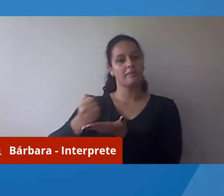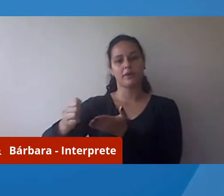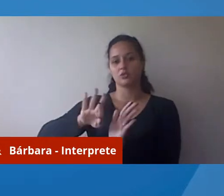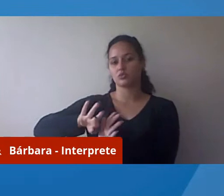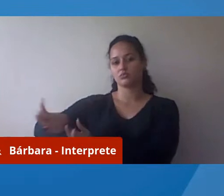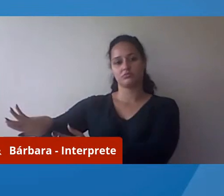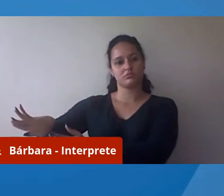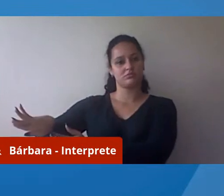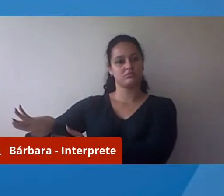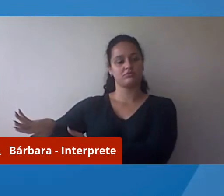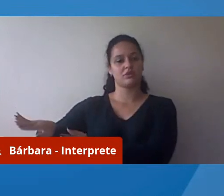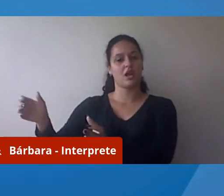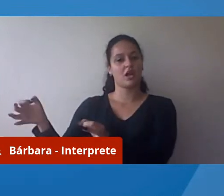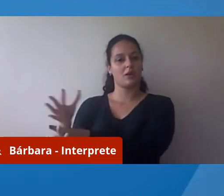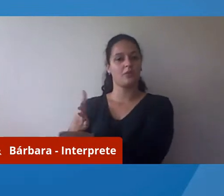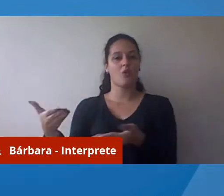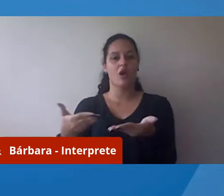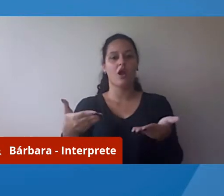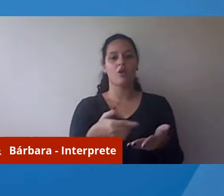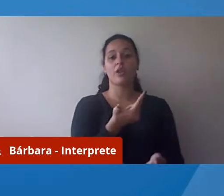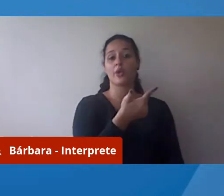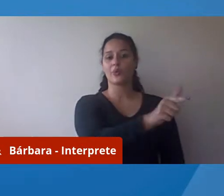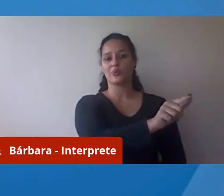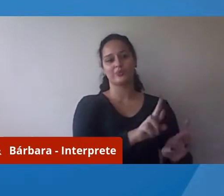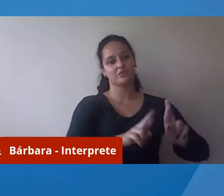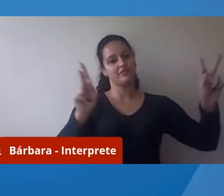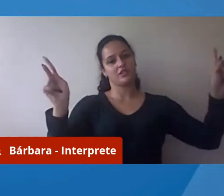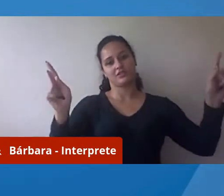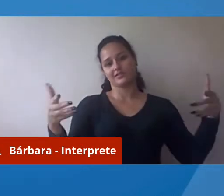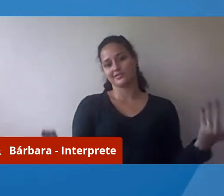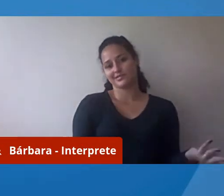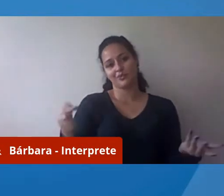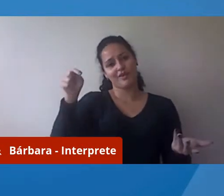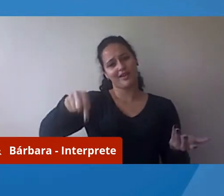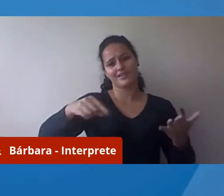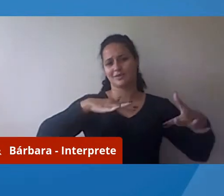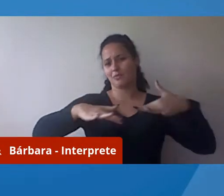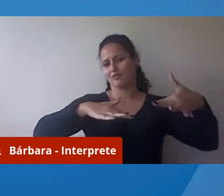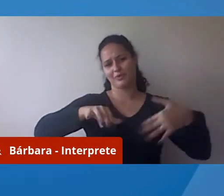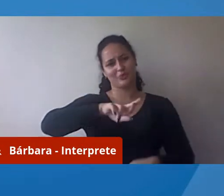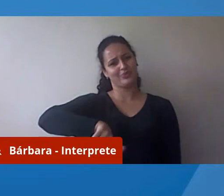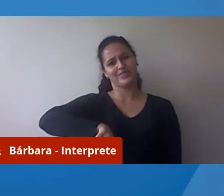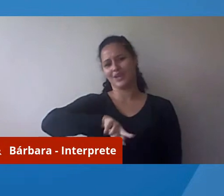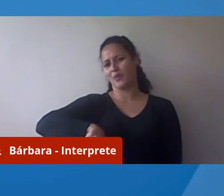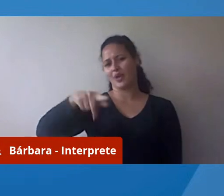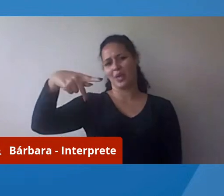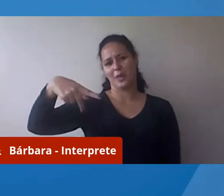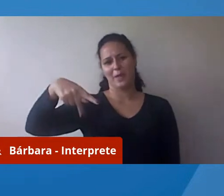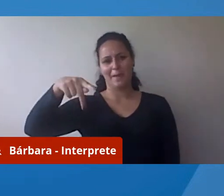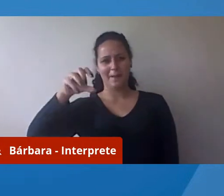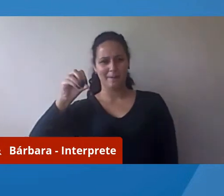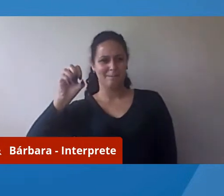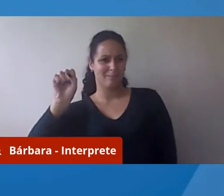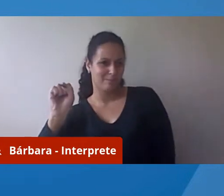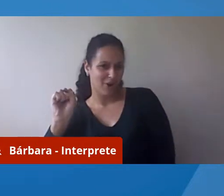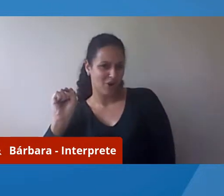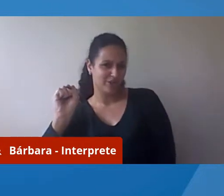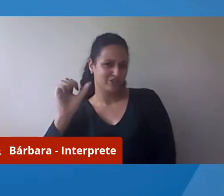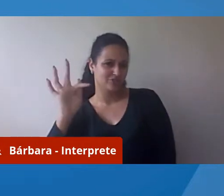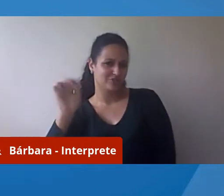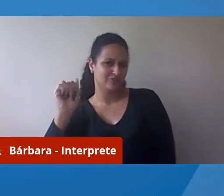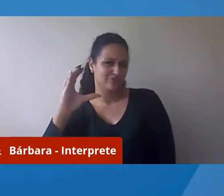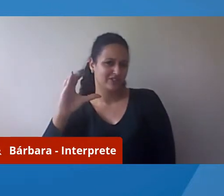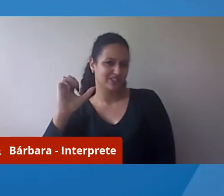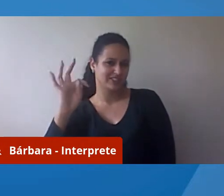são pós-fascistas. Né? Não é que não tem, deixaram o fascismo para trás e não tem nada que ver. É uma